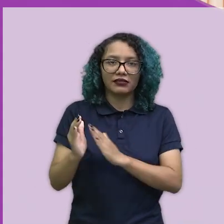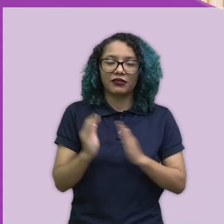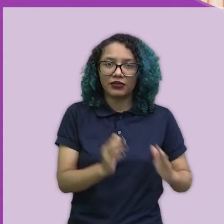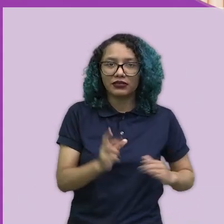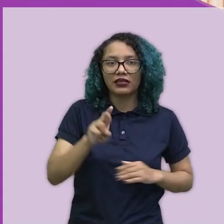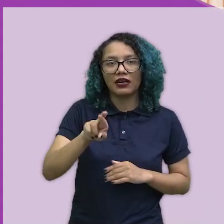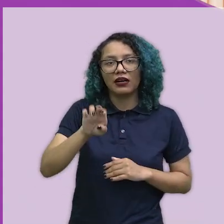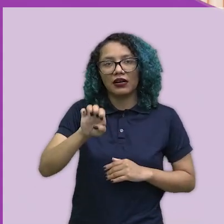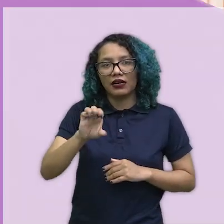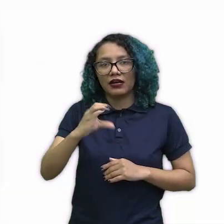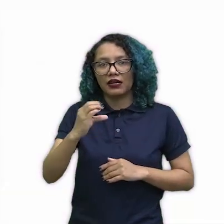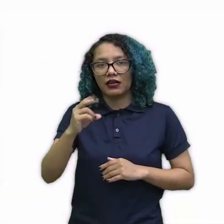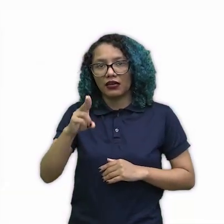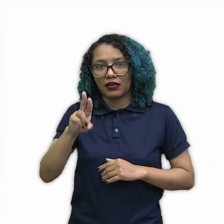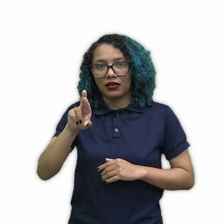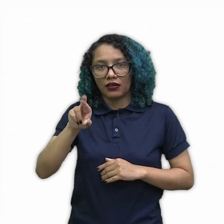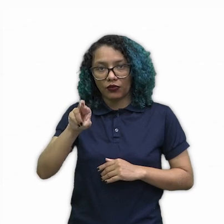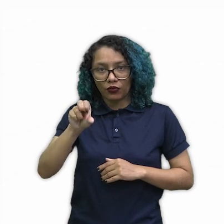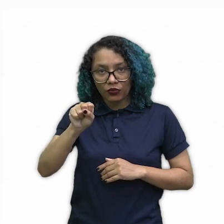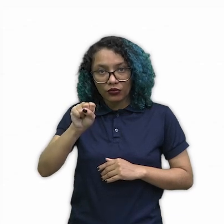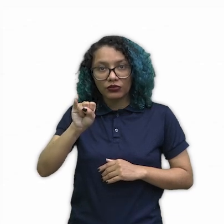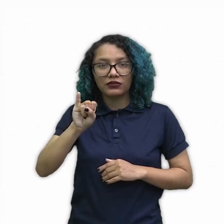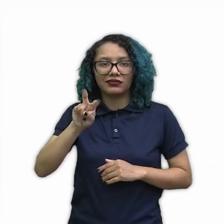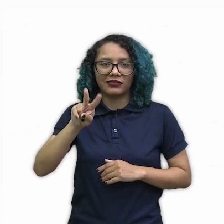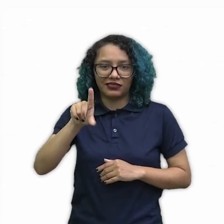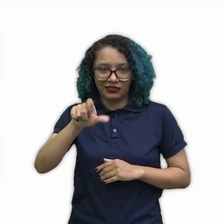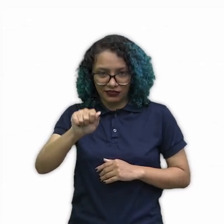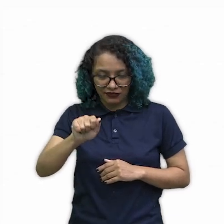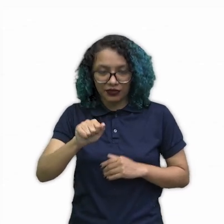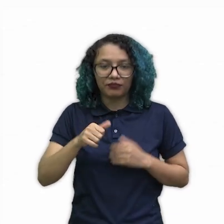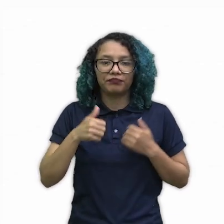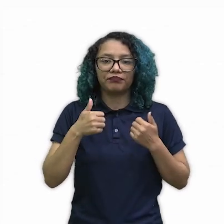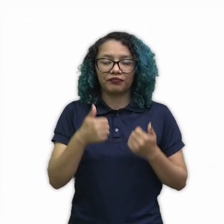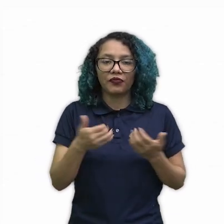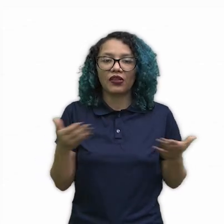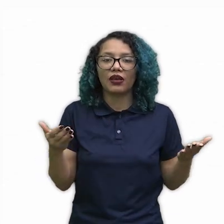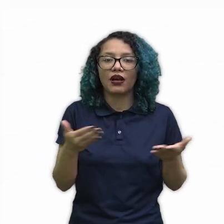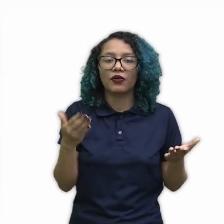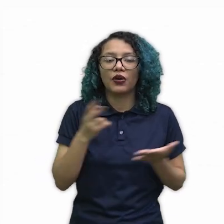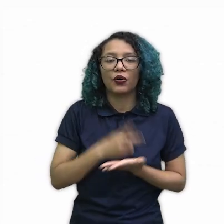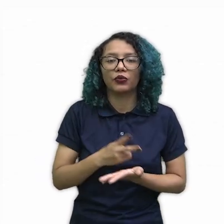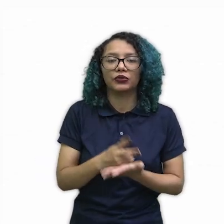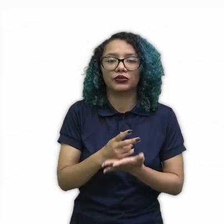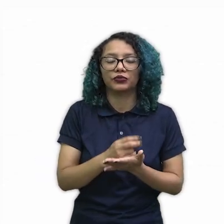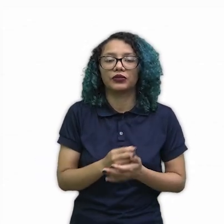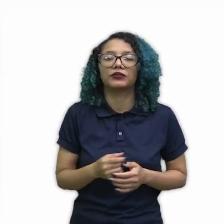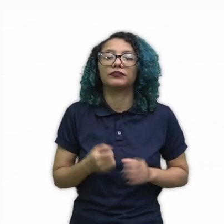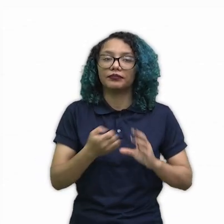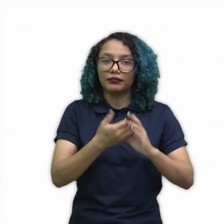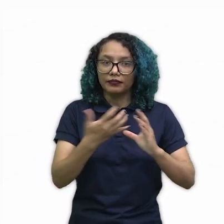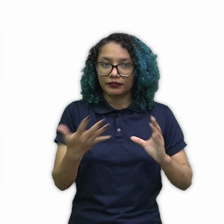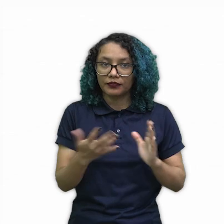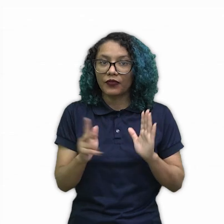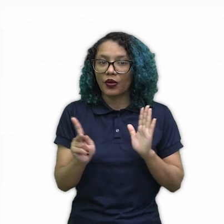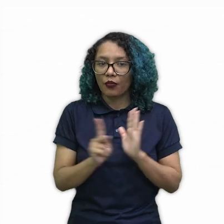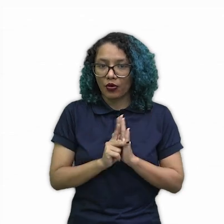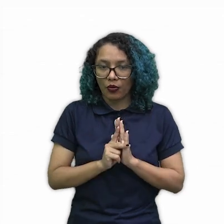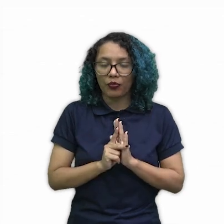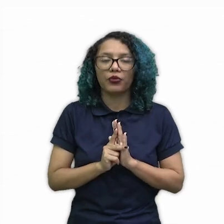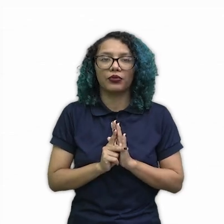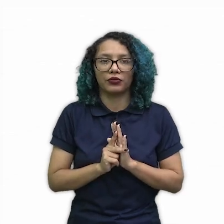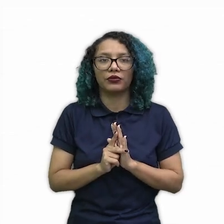com a próxima definição aí. Algumas características ainda da sequência recursiva. Então,